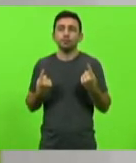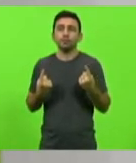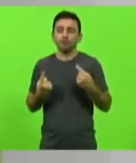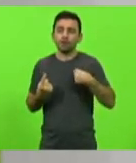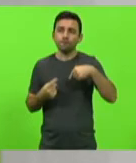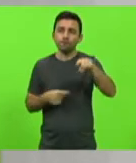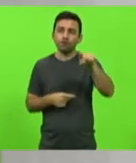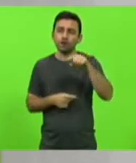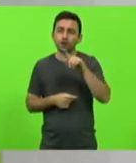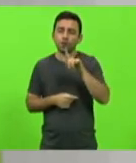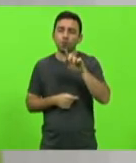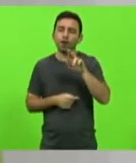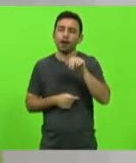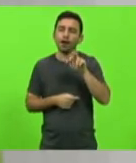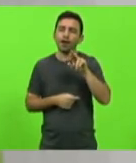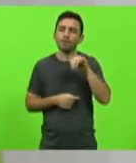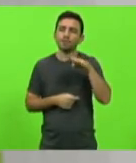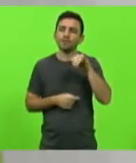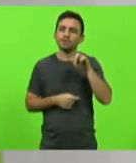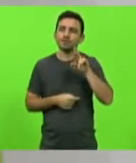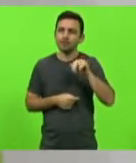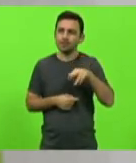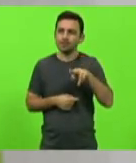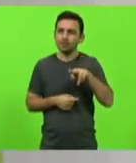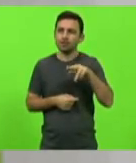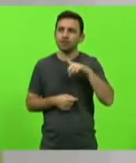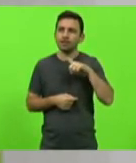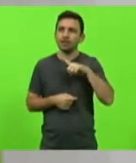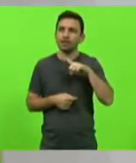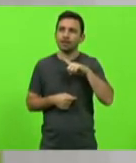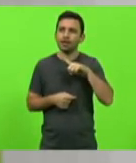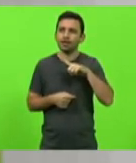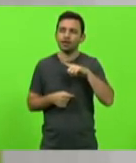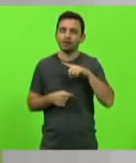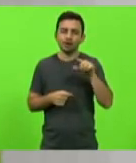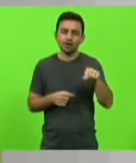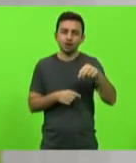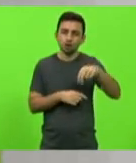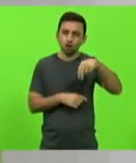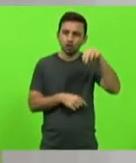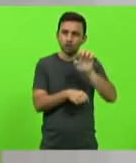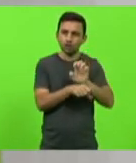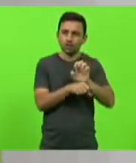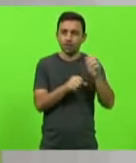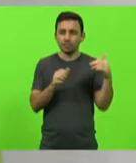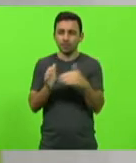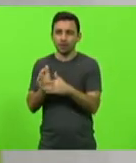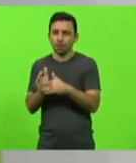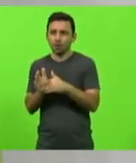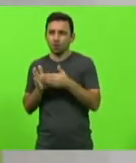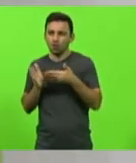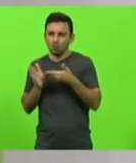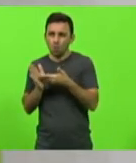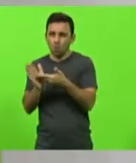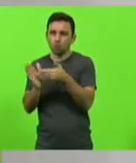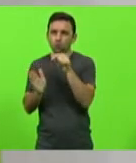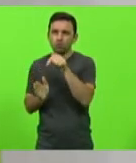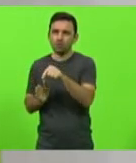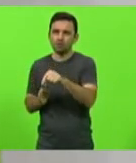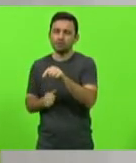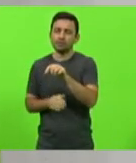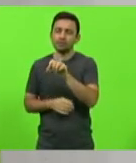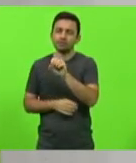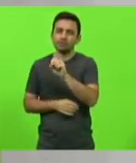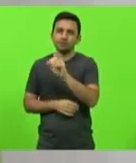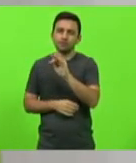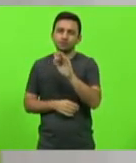que faz aquele trajeto do norte do estado até o porto de São